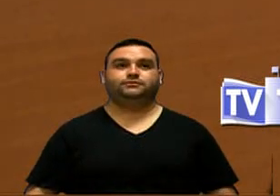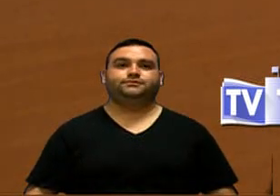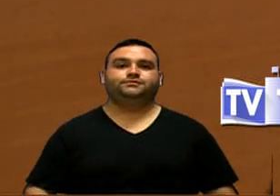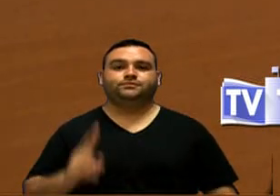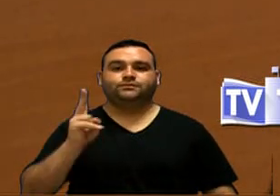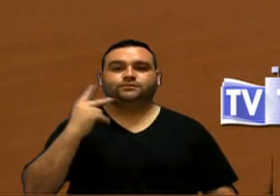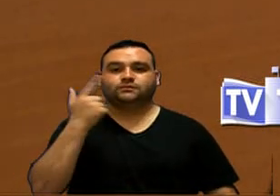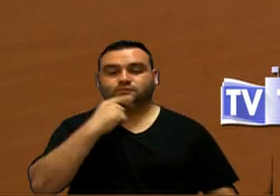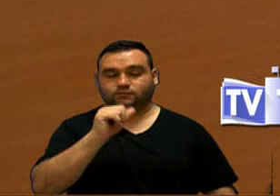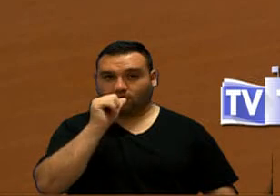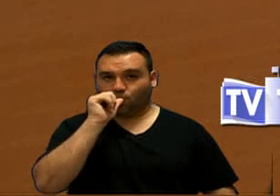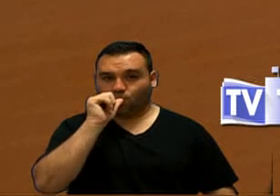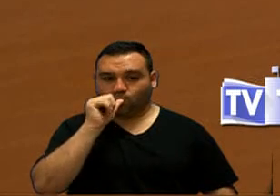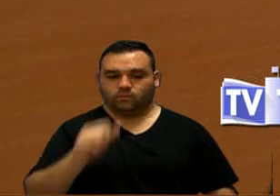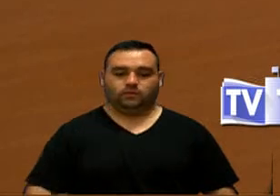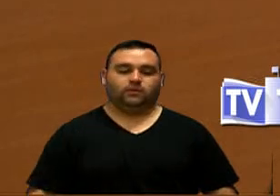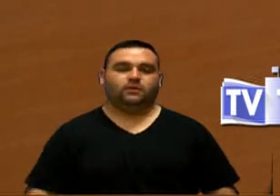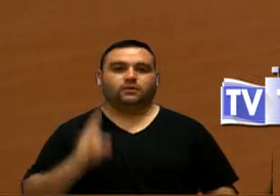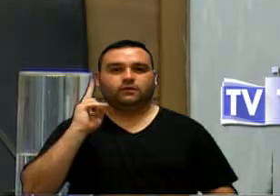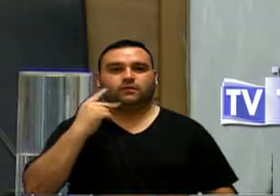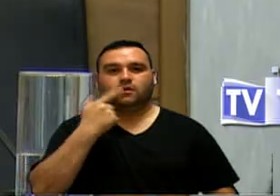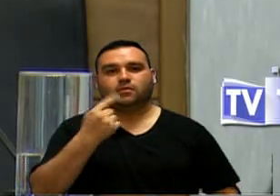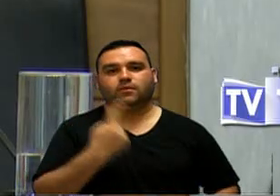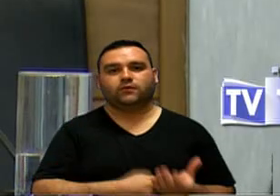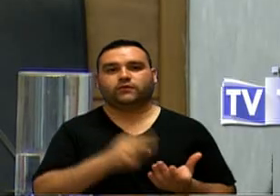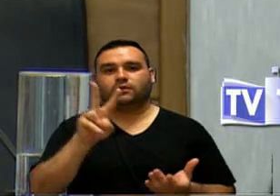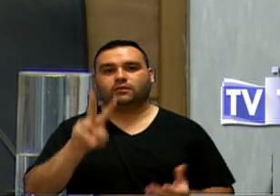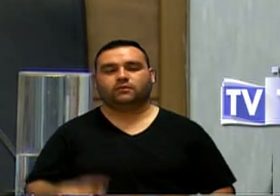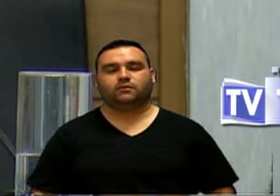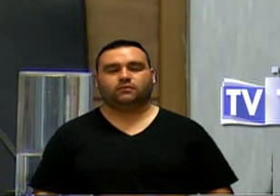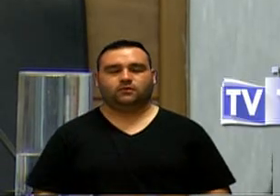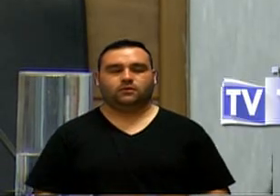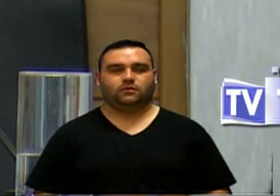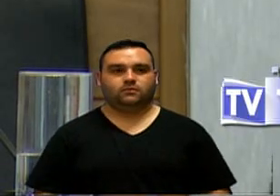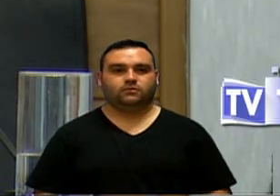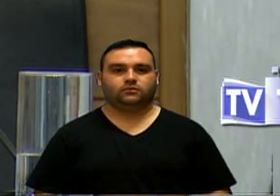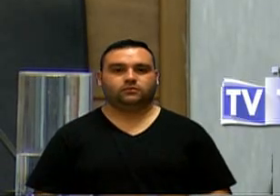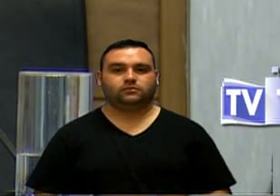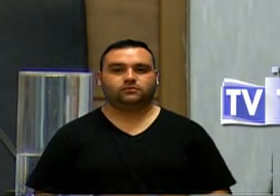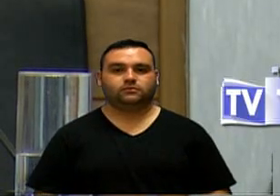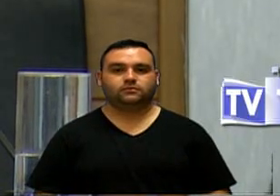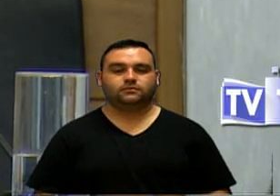vereador Silvano Júnior, vereador Vitão do Cachorrão,